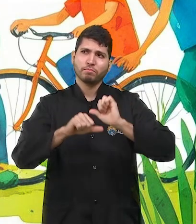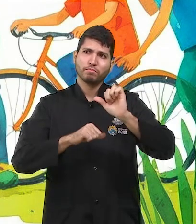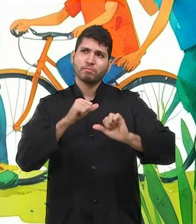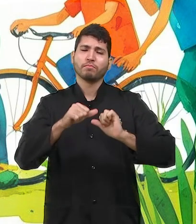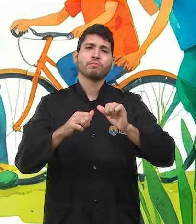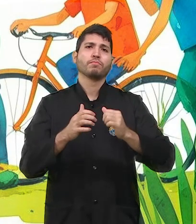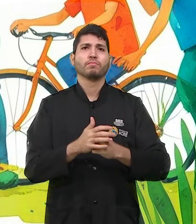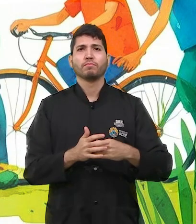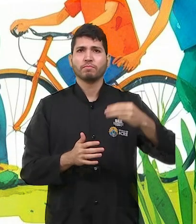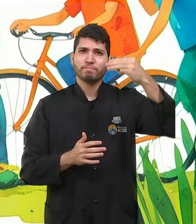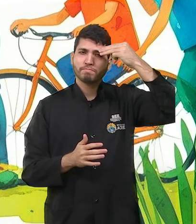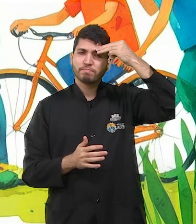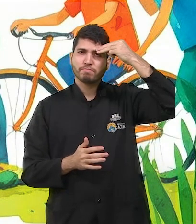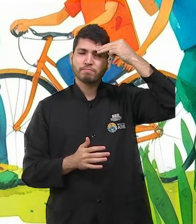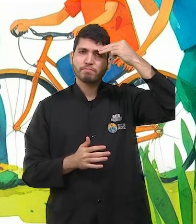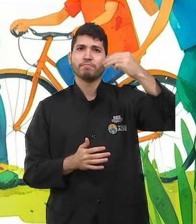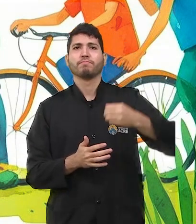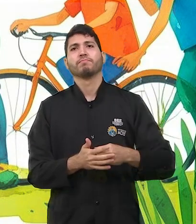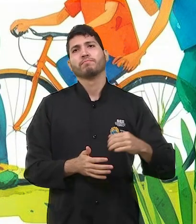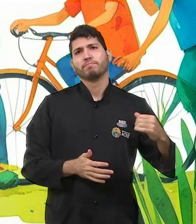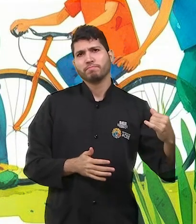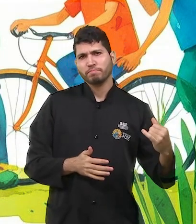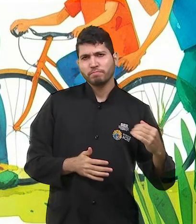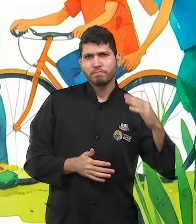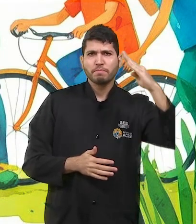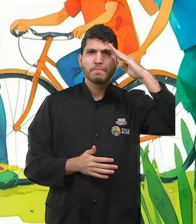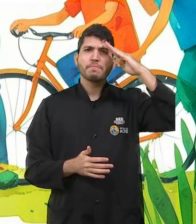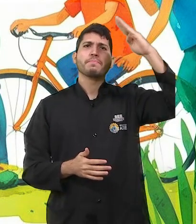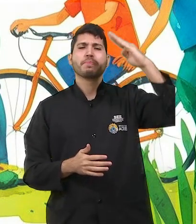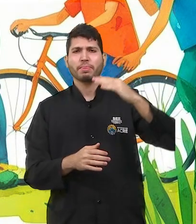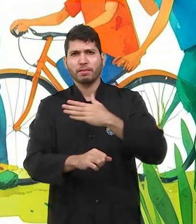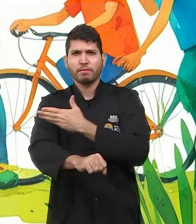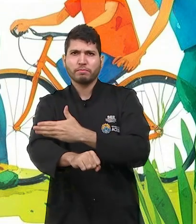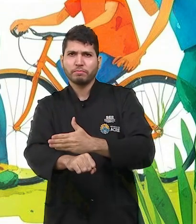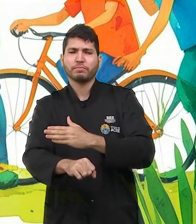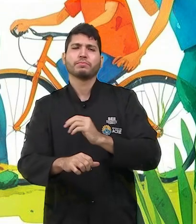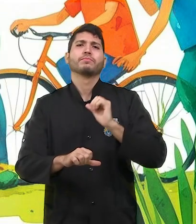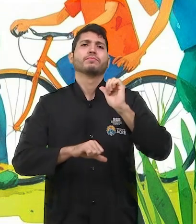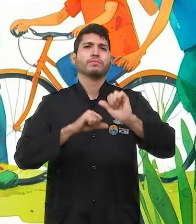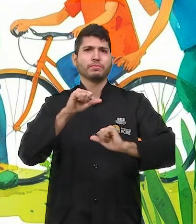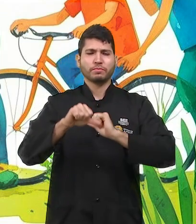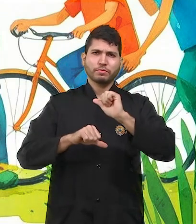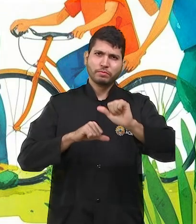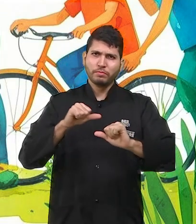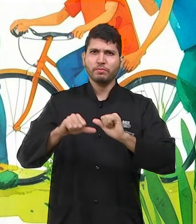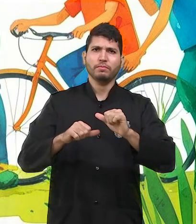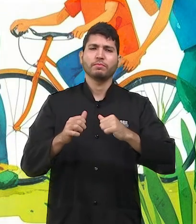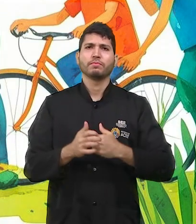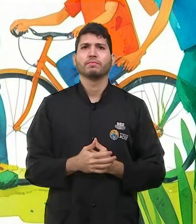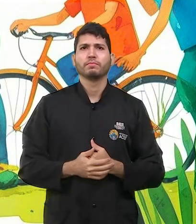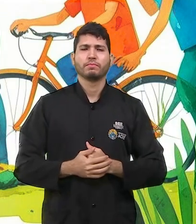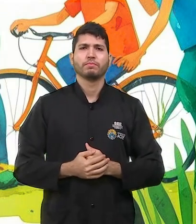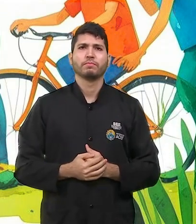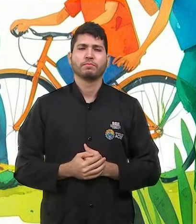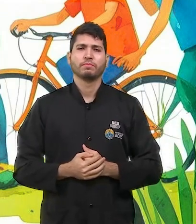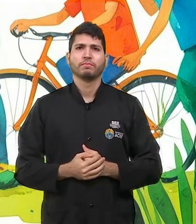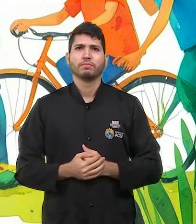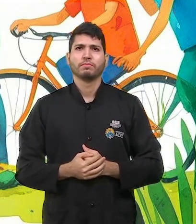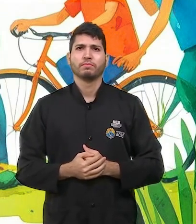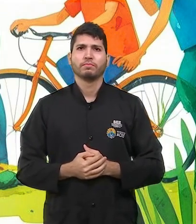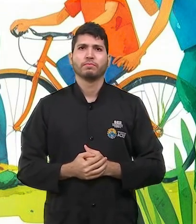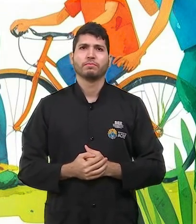de mentalidade e principalmente de hábitos. Essa mudança ela deve partir tanto dos indivíduos quanto também